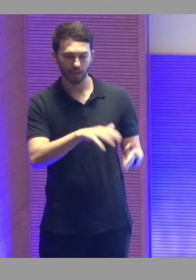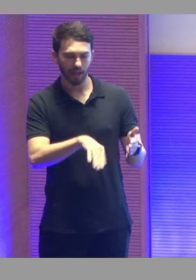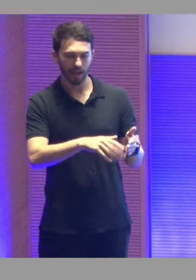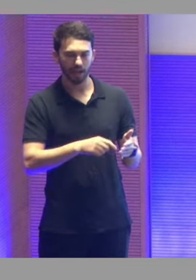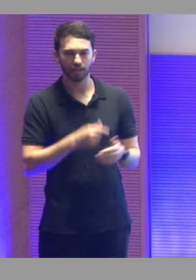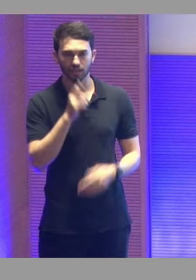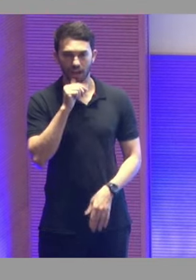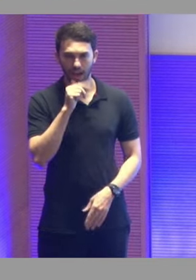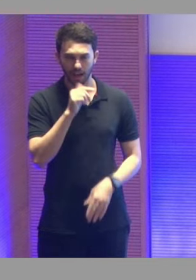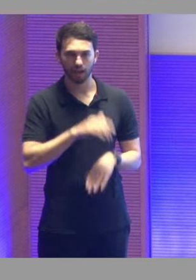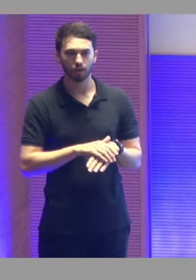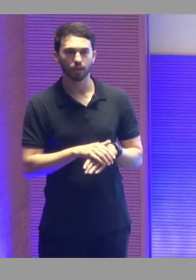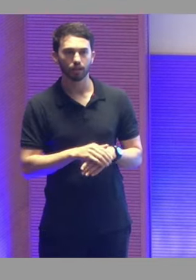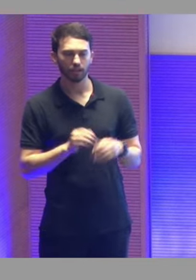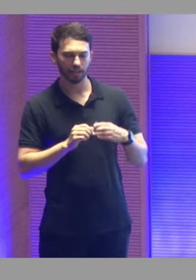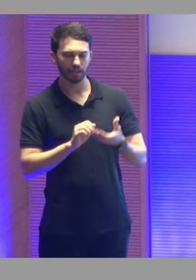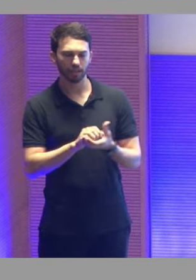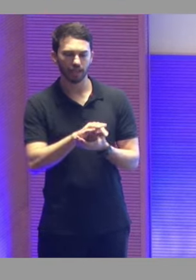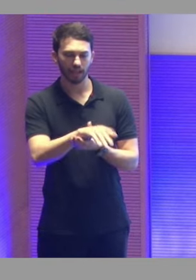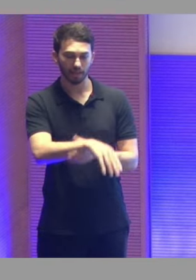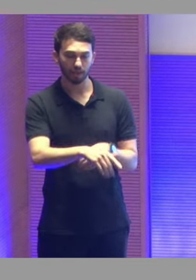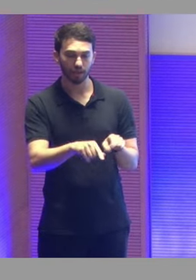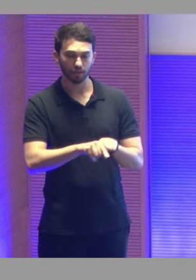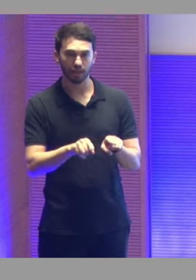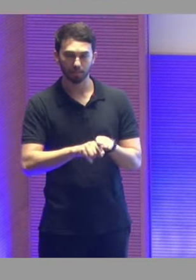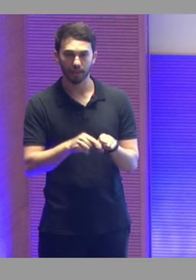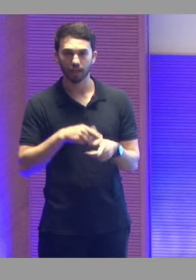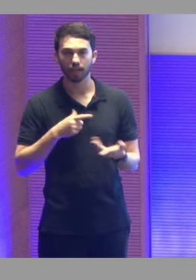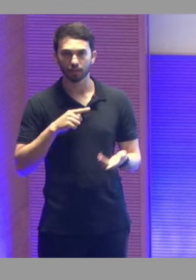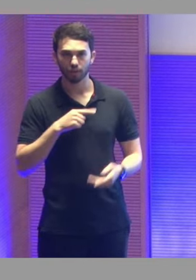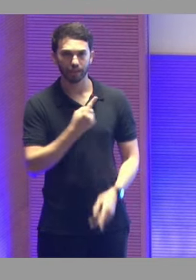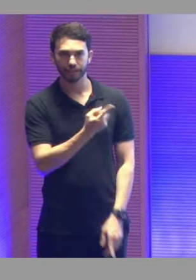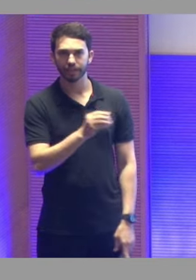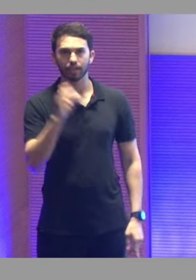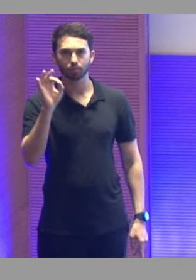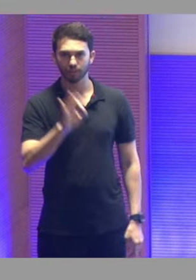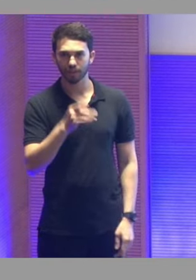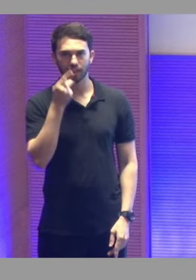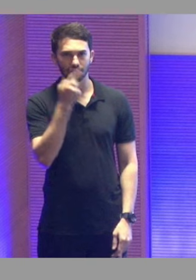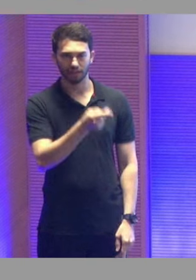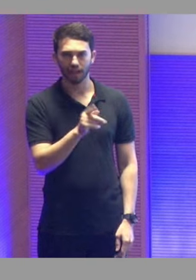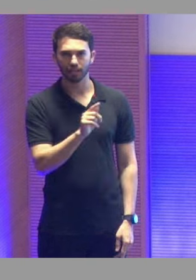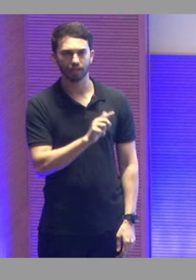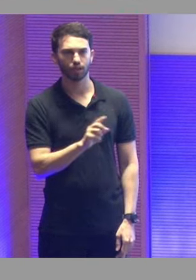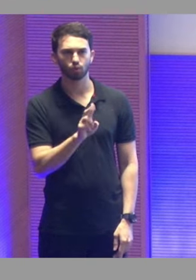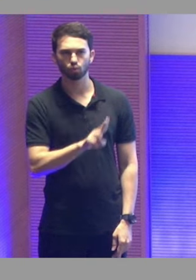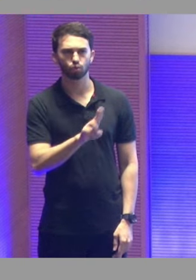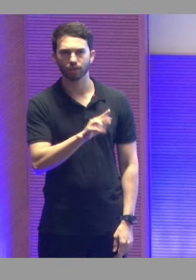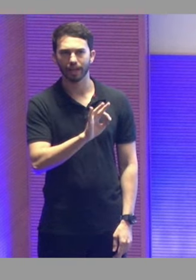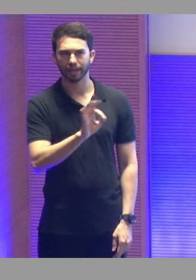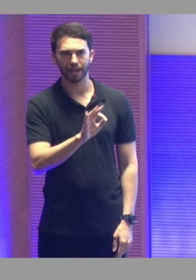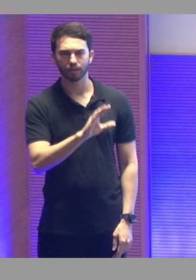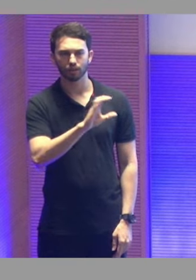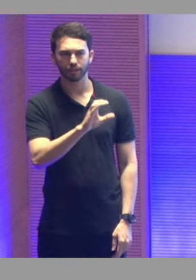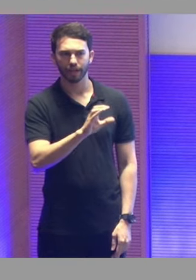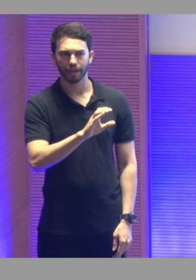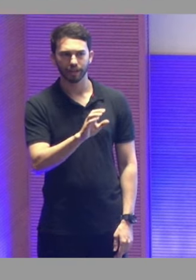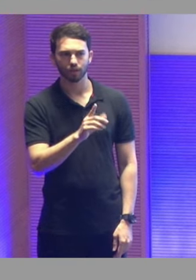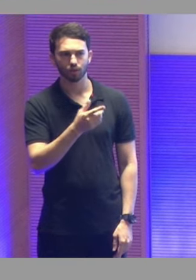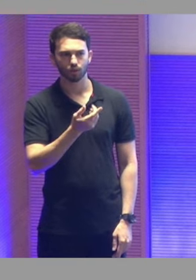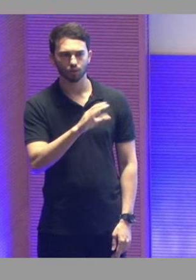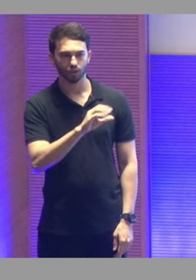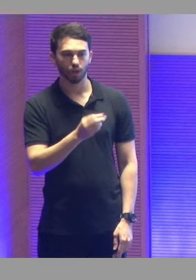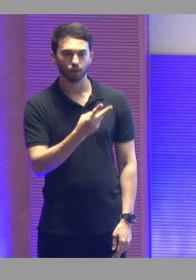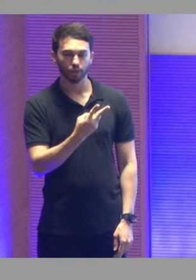água e saneamento eh que entre essas duas alternativas fo foi 100% água e saneamento Ou eles farão pouco uso ou não vão fazer uso as organizações